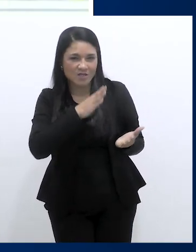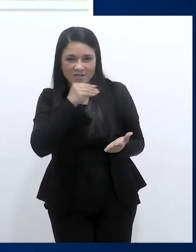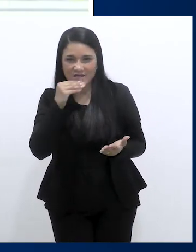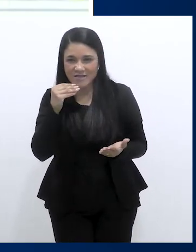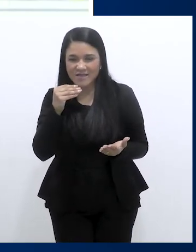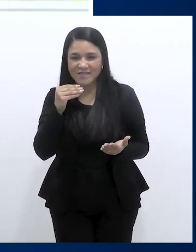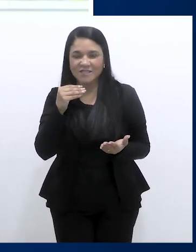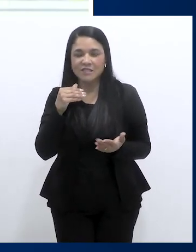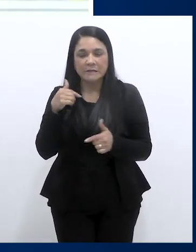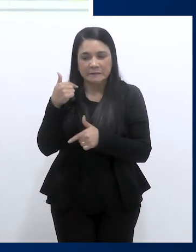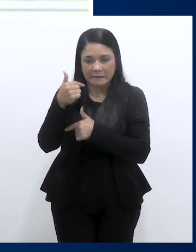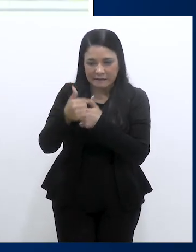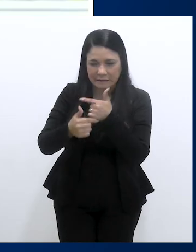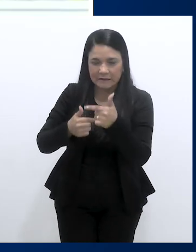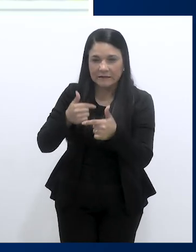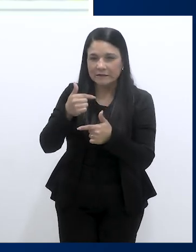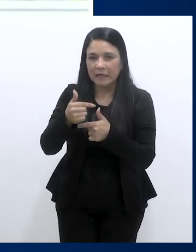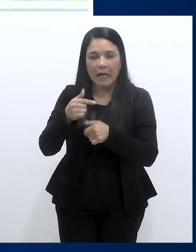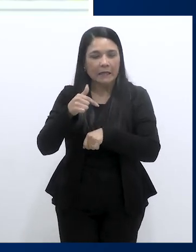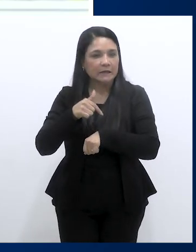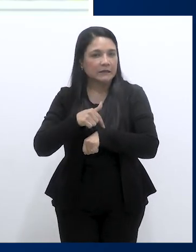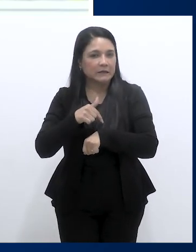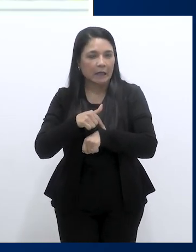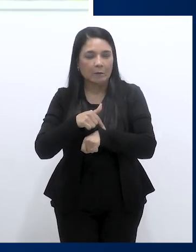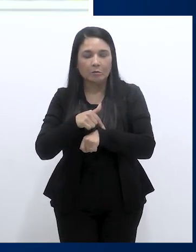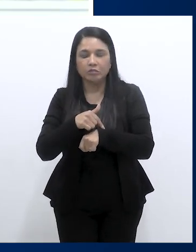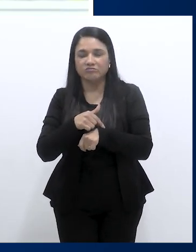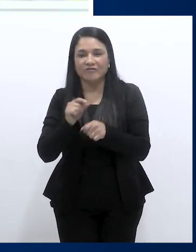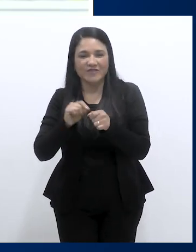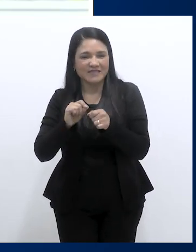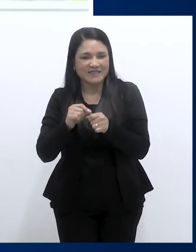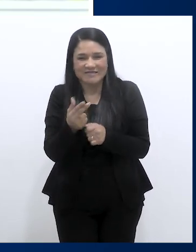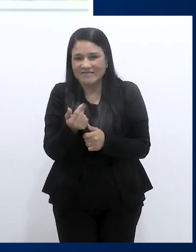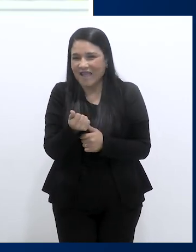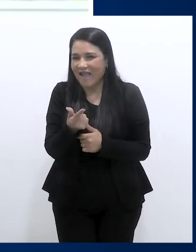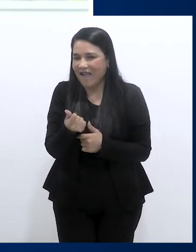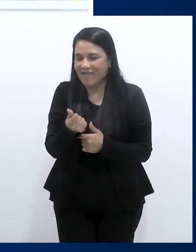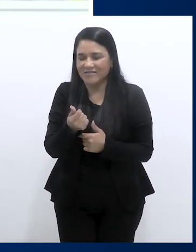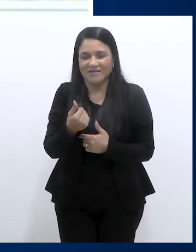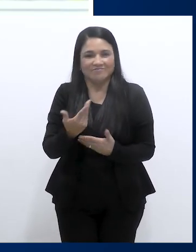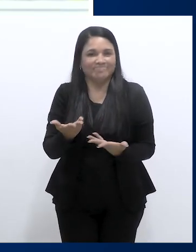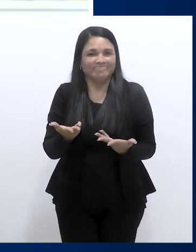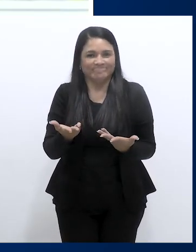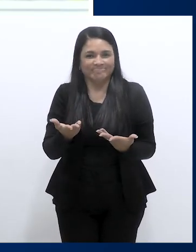na adolescência, sabe aquela vida corrida que você não tem Lógico, tempo de fazer nada? sei muito bem. E